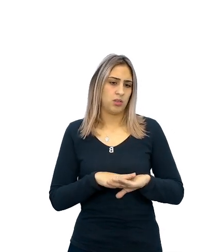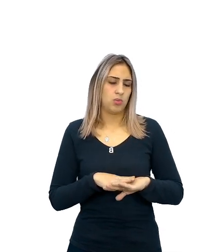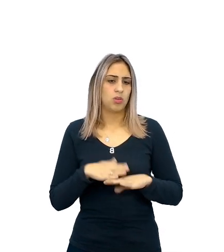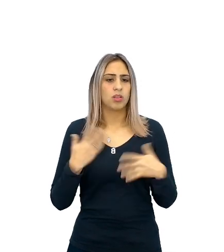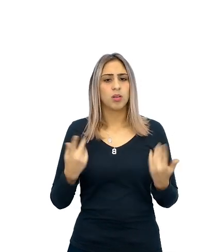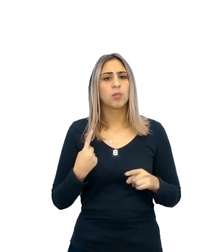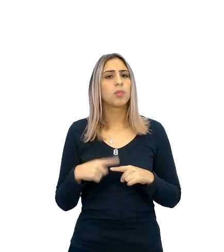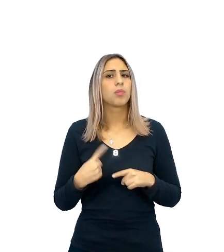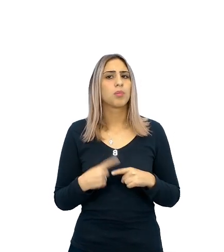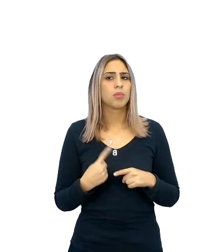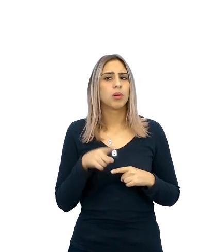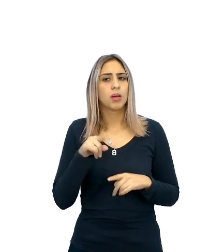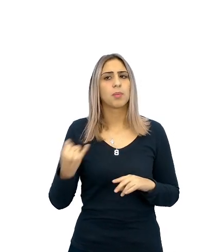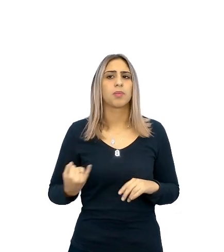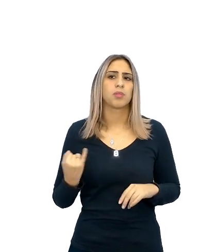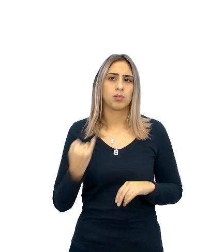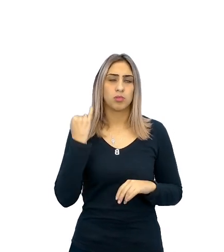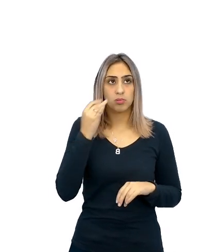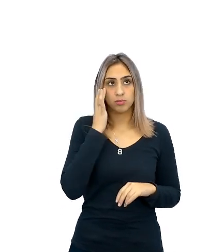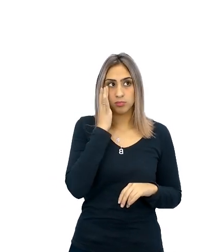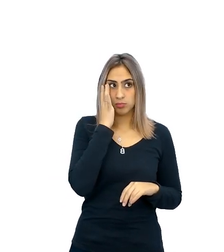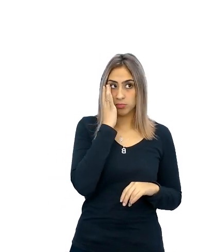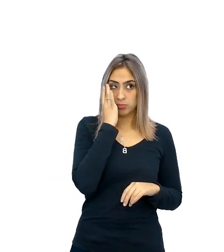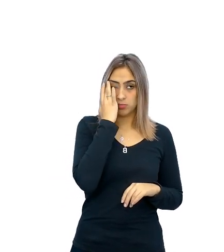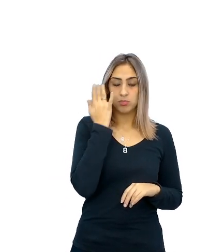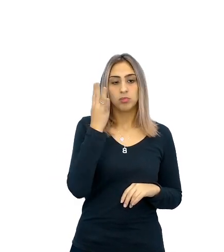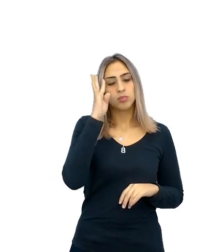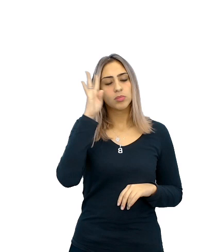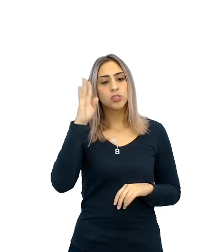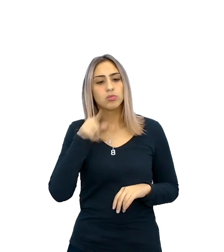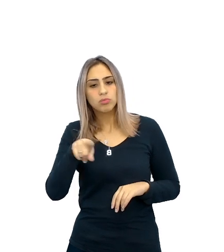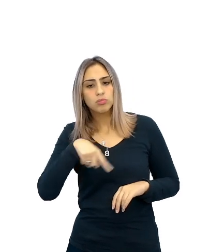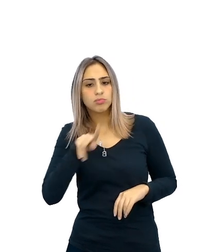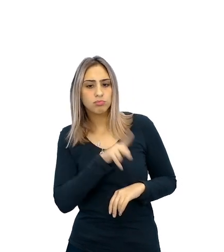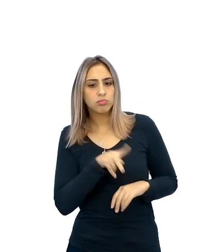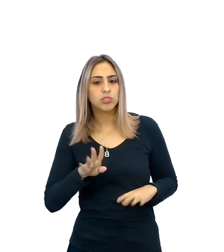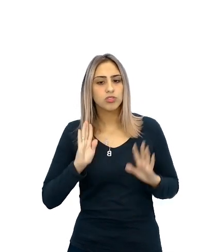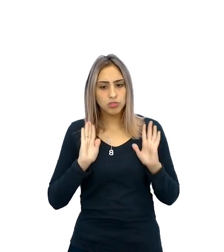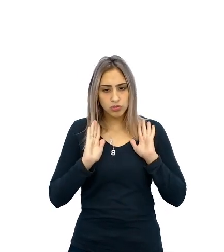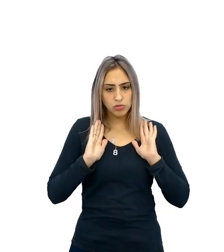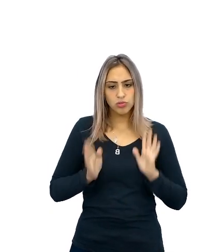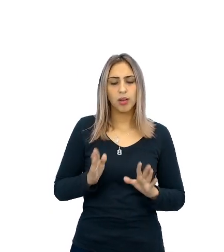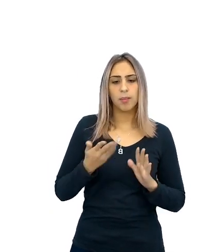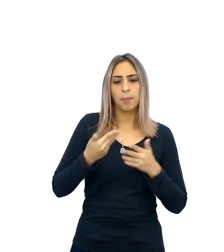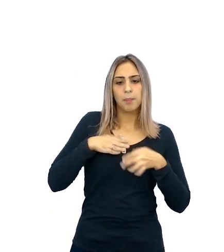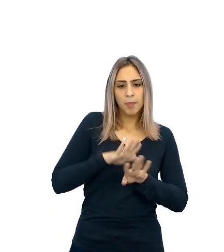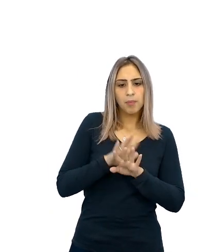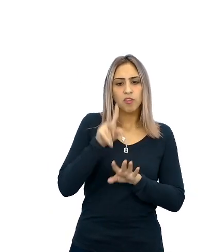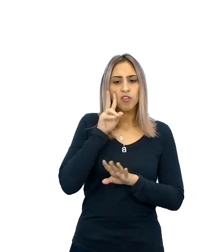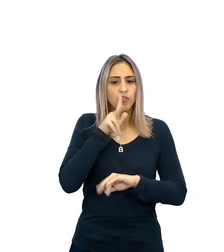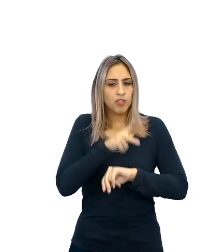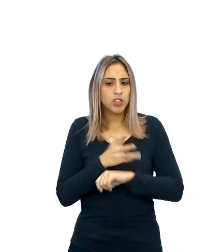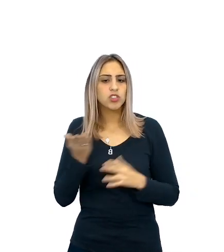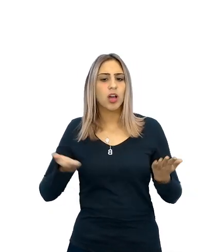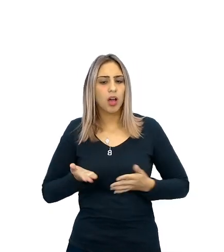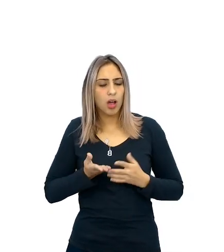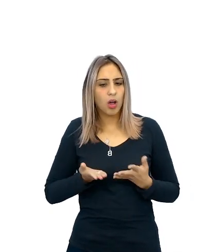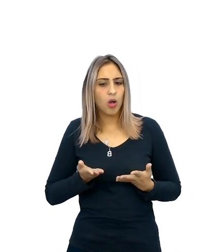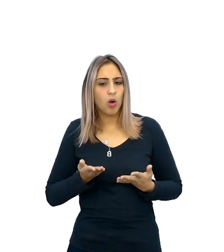por que será que isso é importante? Então, imaginando, professores, que vocês já pausaram o vídeo e estão agora